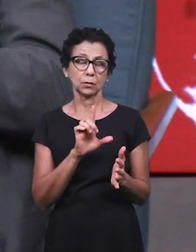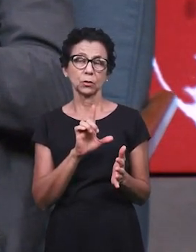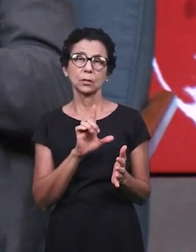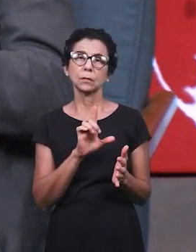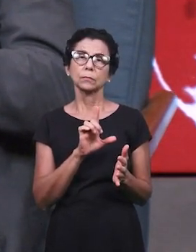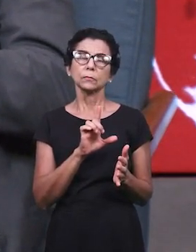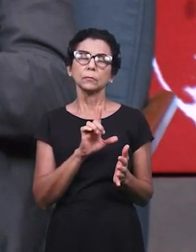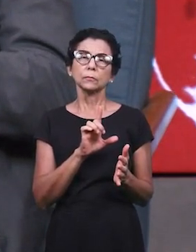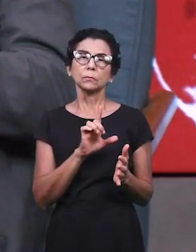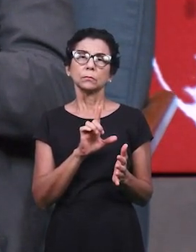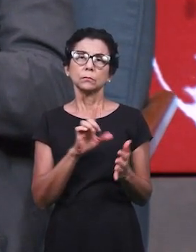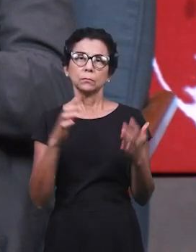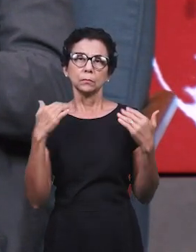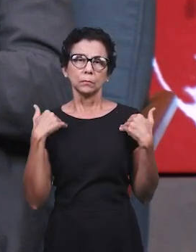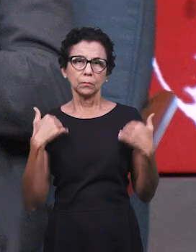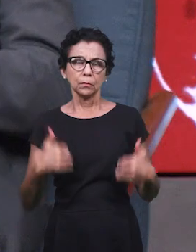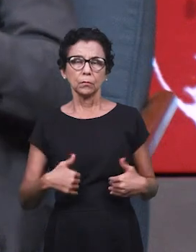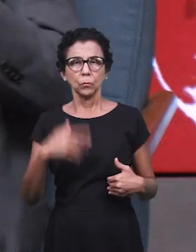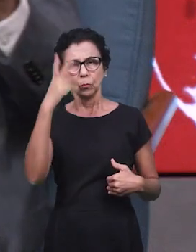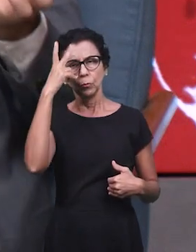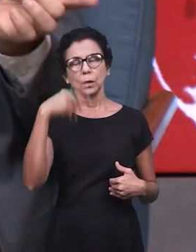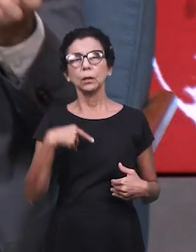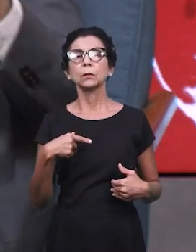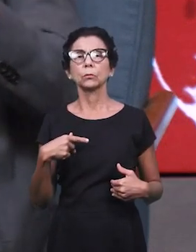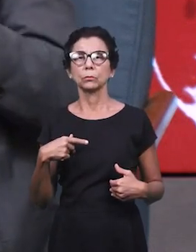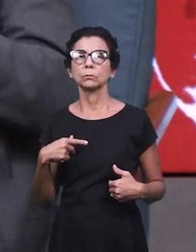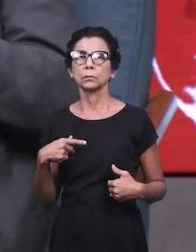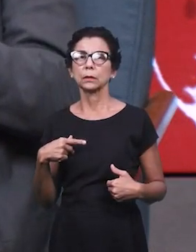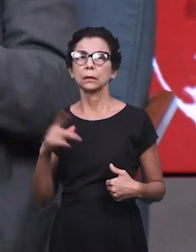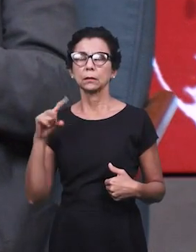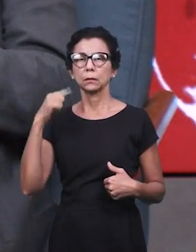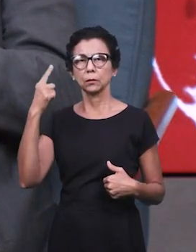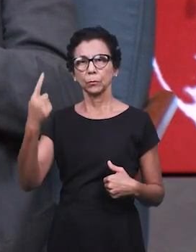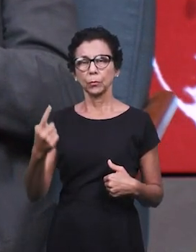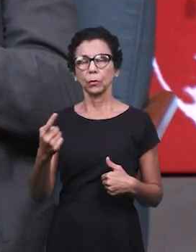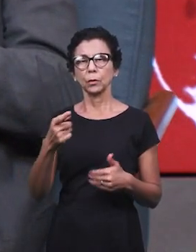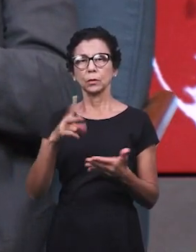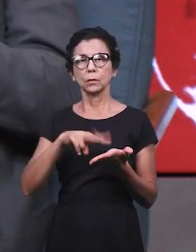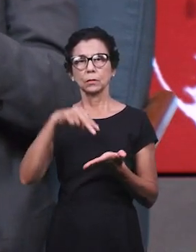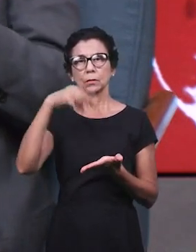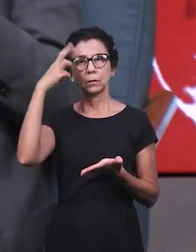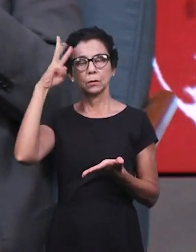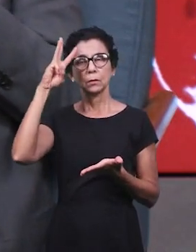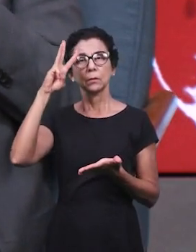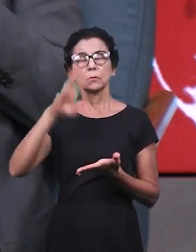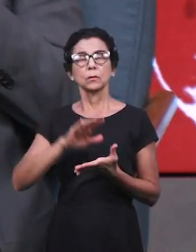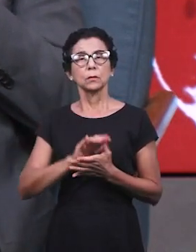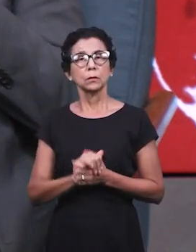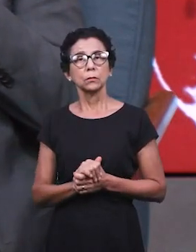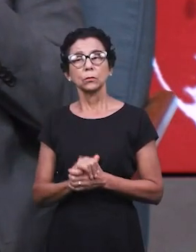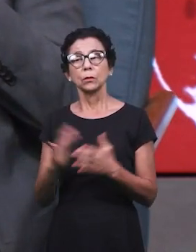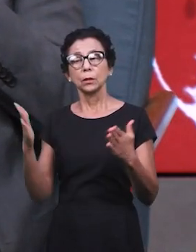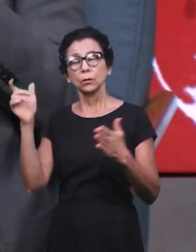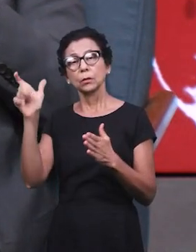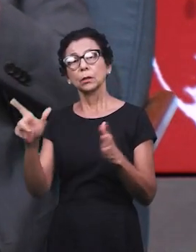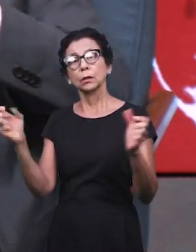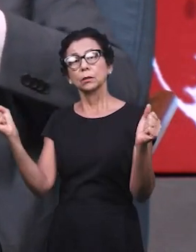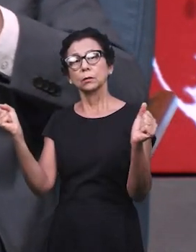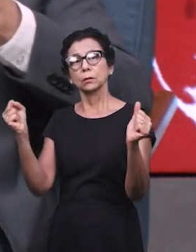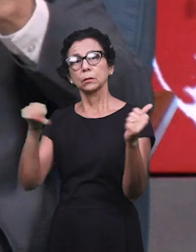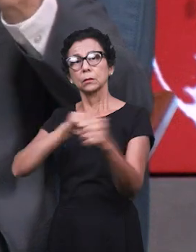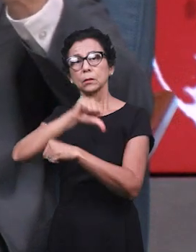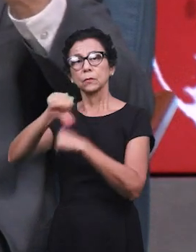igreja é o ministério de Jesus, que é o ministério da palavra. O ministério da